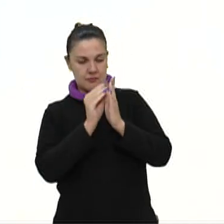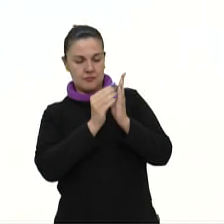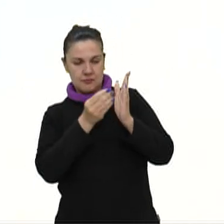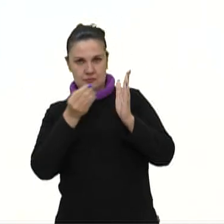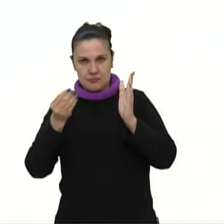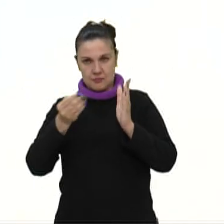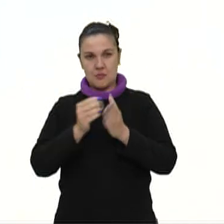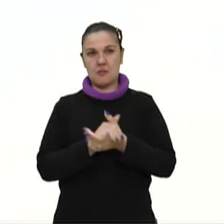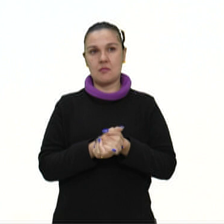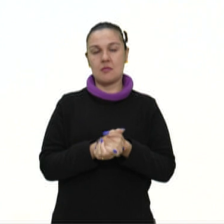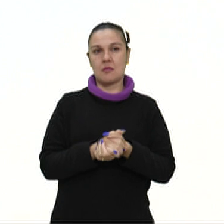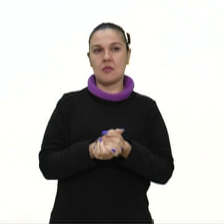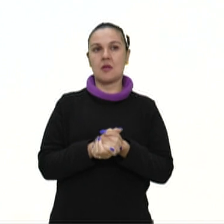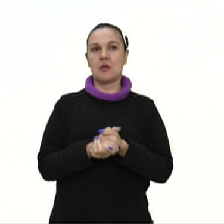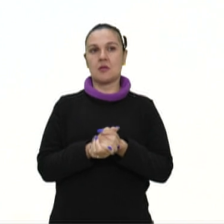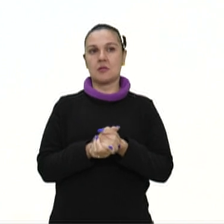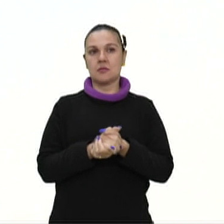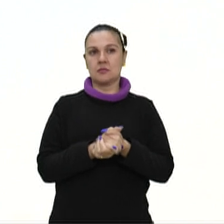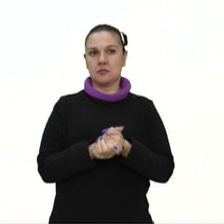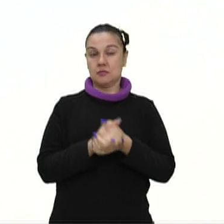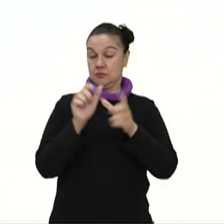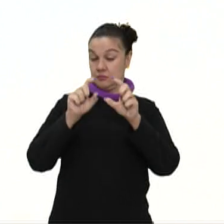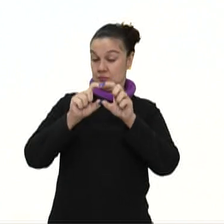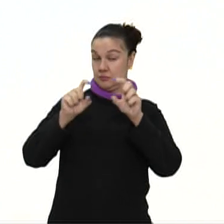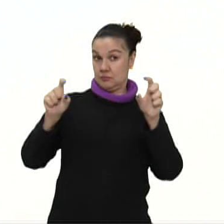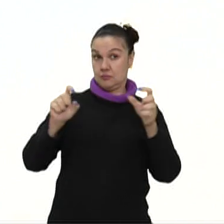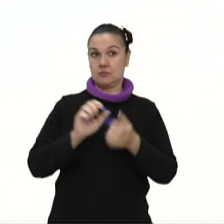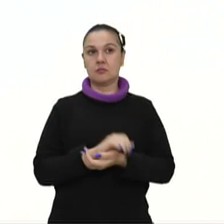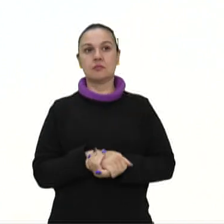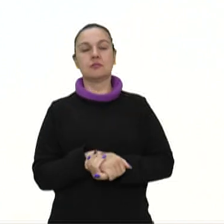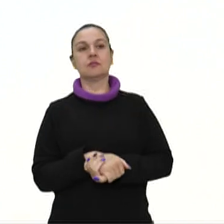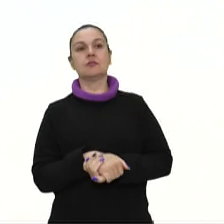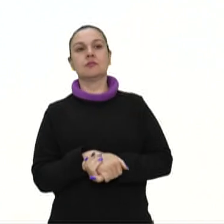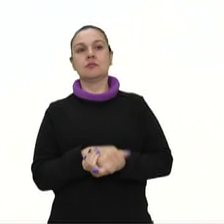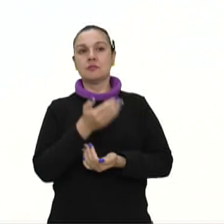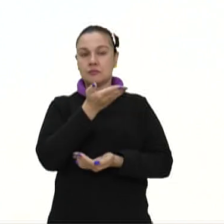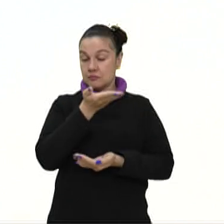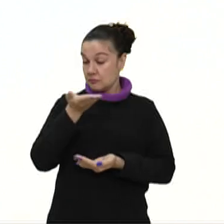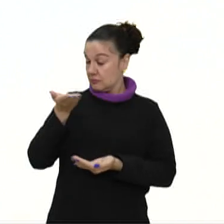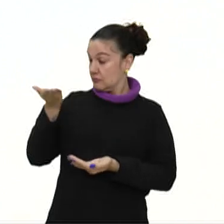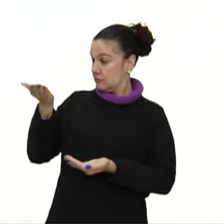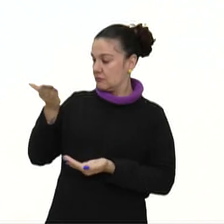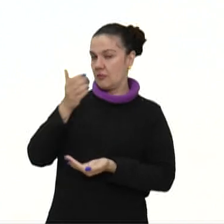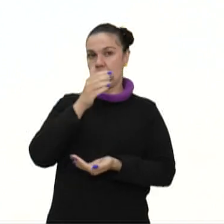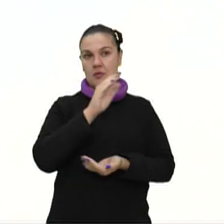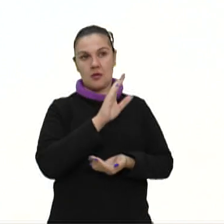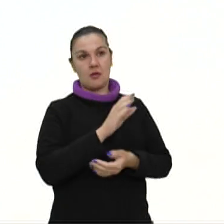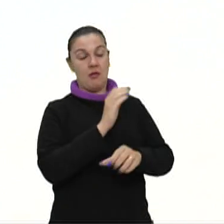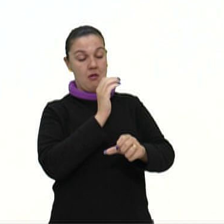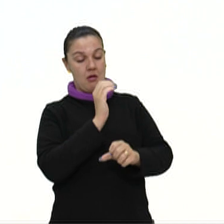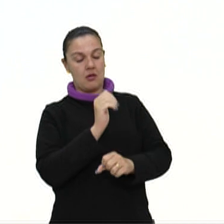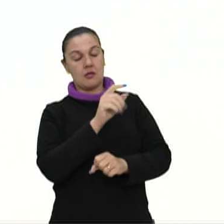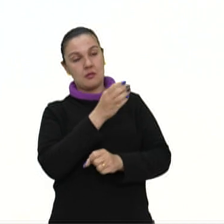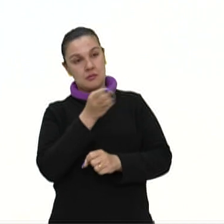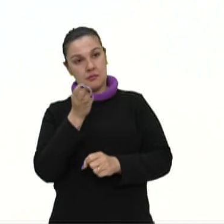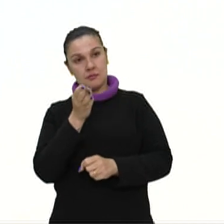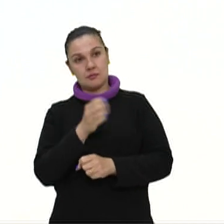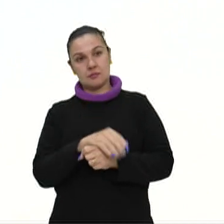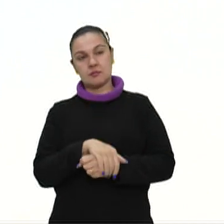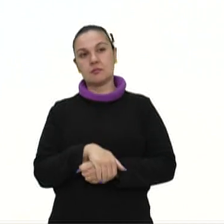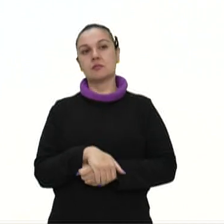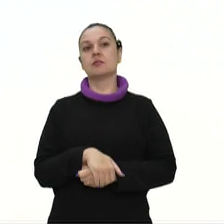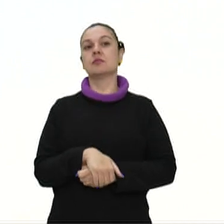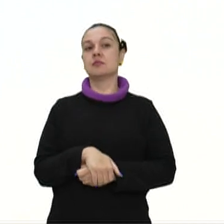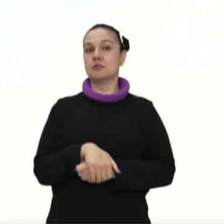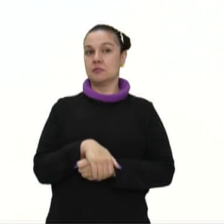vou escrever então o meu produto notável. Veja, o produto notável está aqui. A mais b ao quadrado, né, é o quadrado do